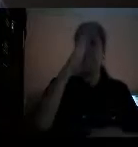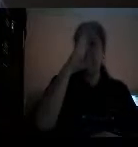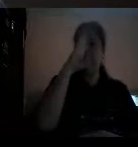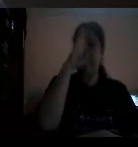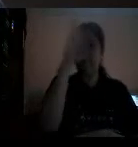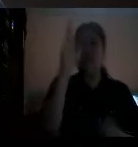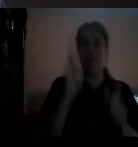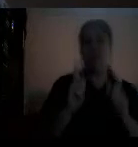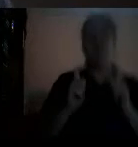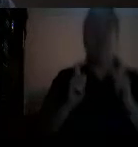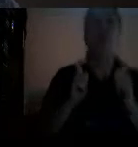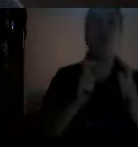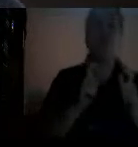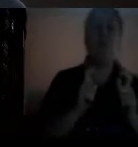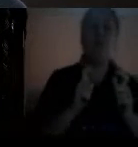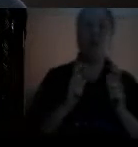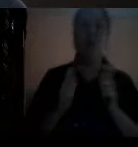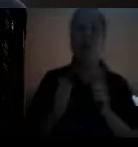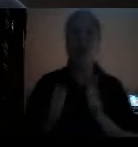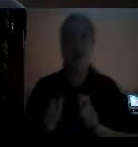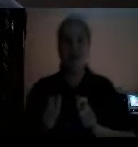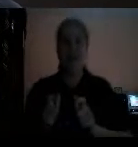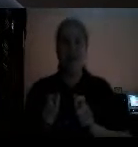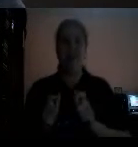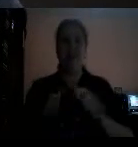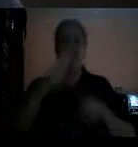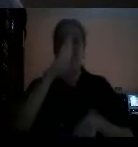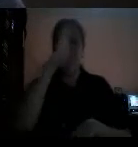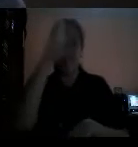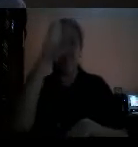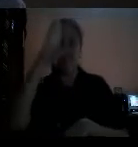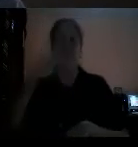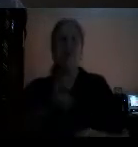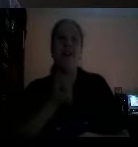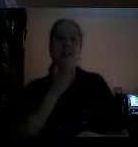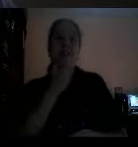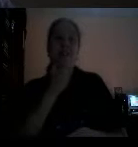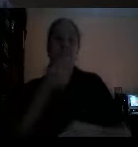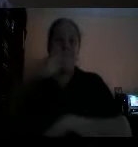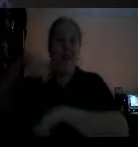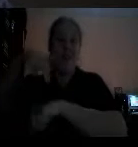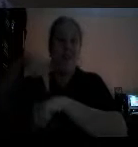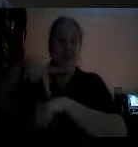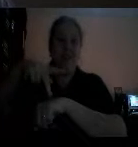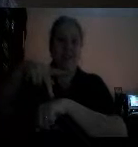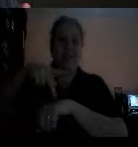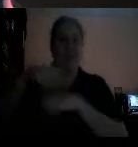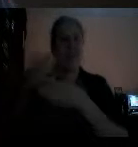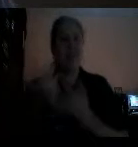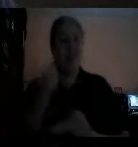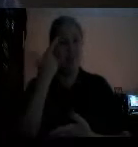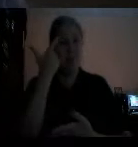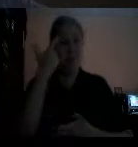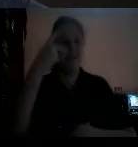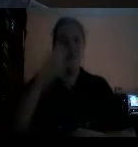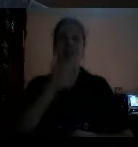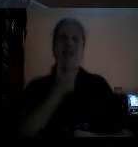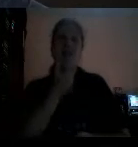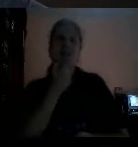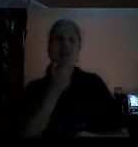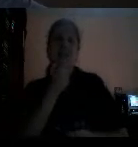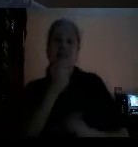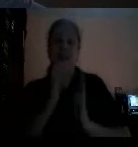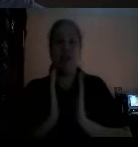aqui começa a contagem de tempo. Quem está para lá está no Ocidente, está atrasado em relação